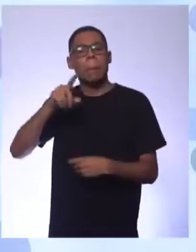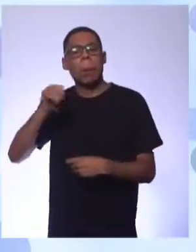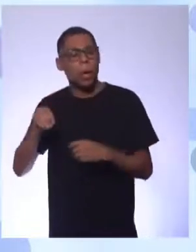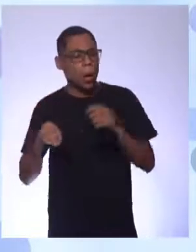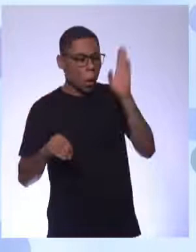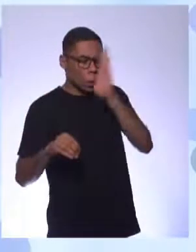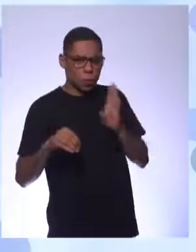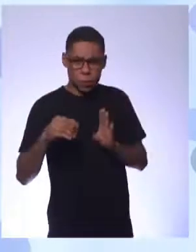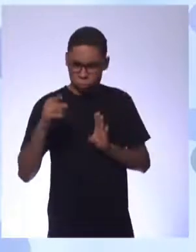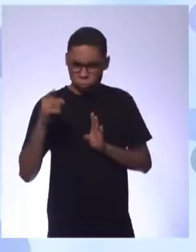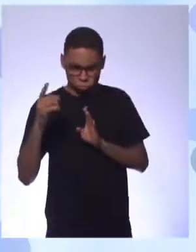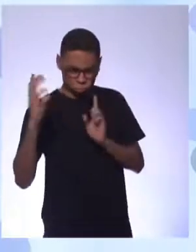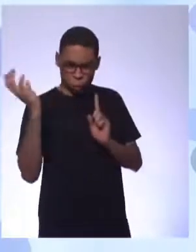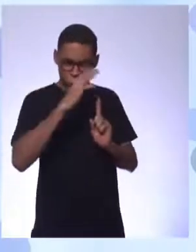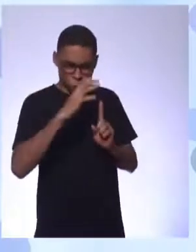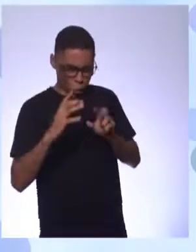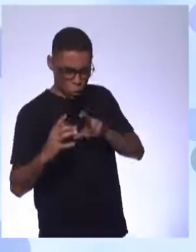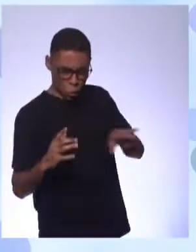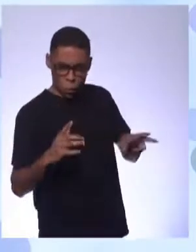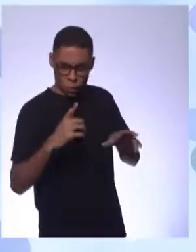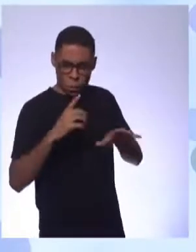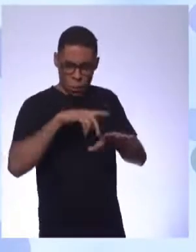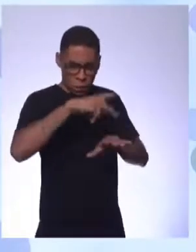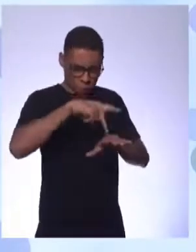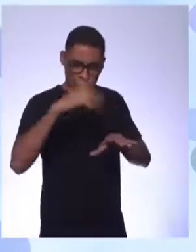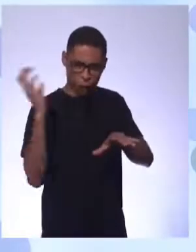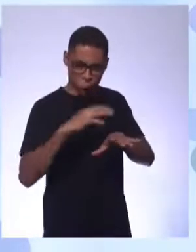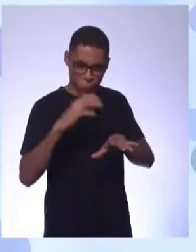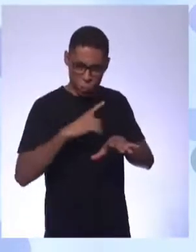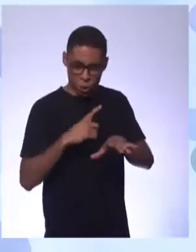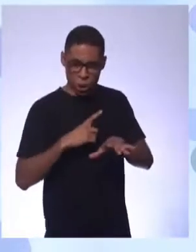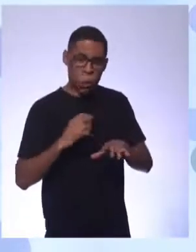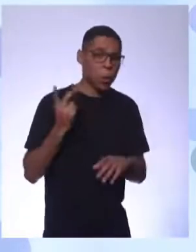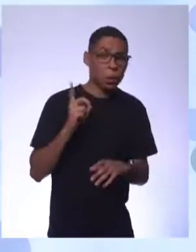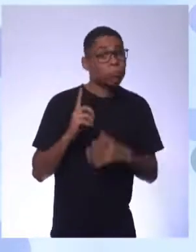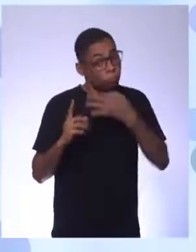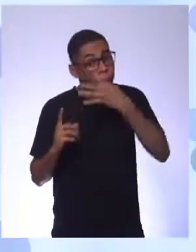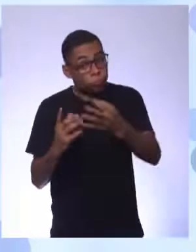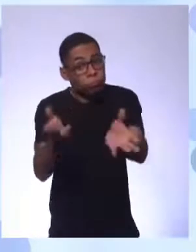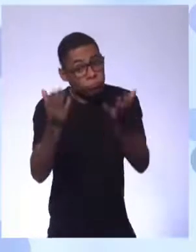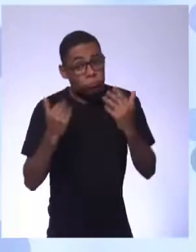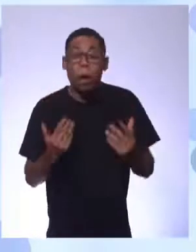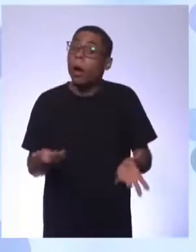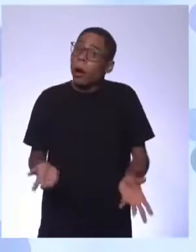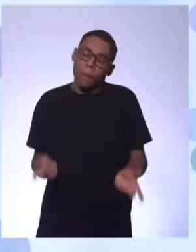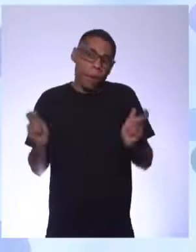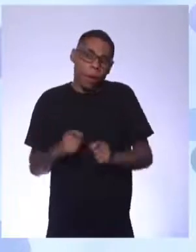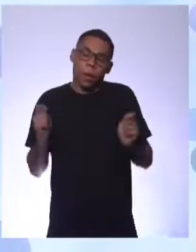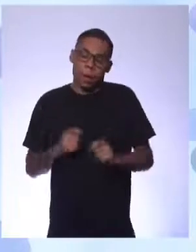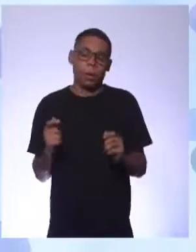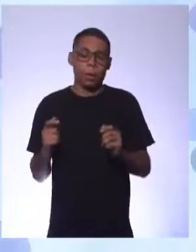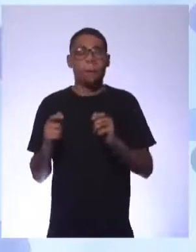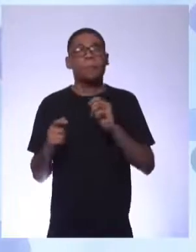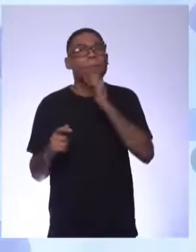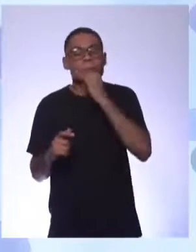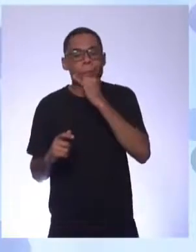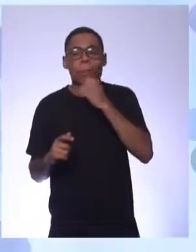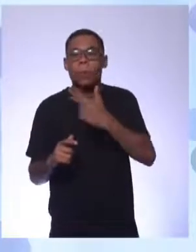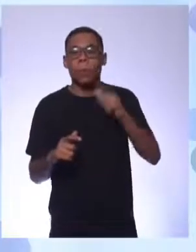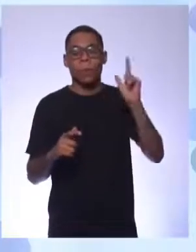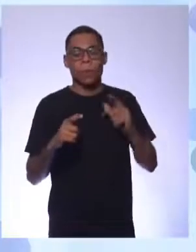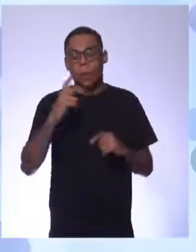é hoje enquanto país? É uma opinião, é uma pergunta que cabe uma opinião, né? Qual a importância de um